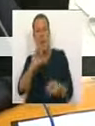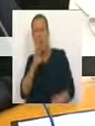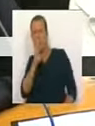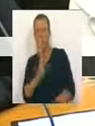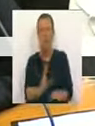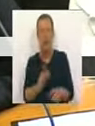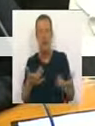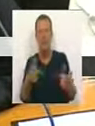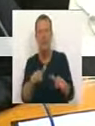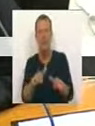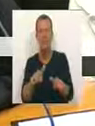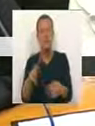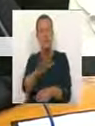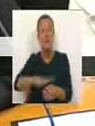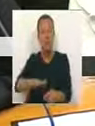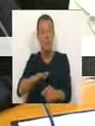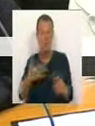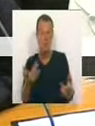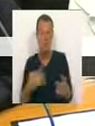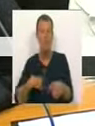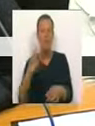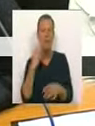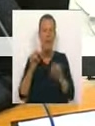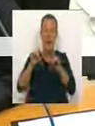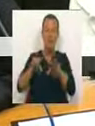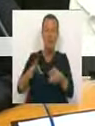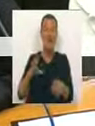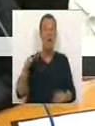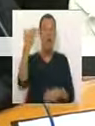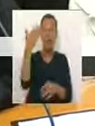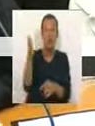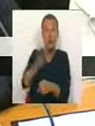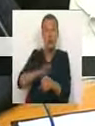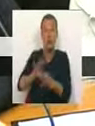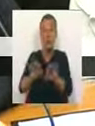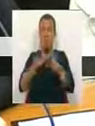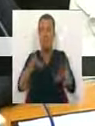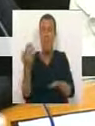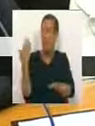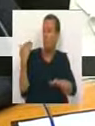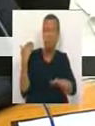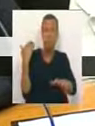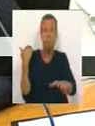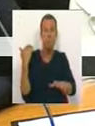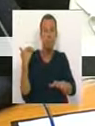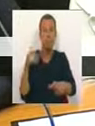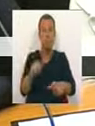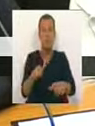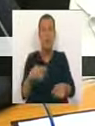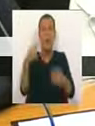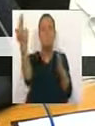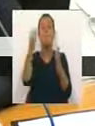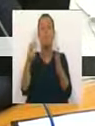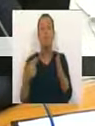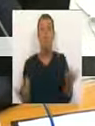direta nesta situação para acautelarmos futuras situações, como a que ocorreu com esta